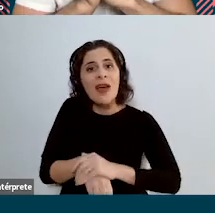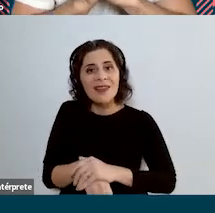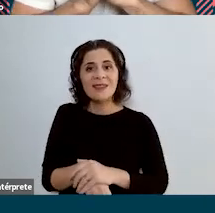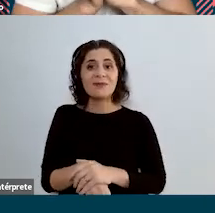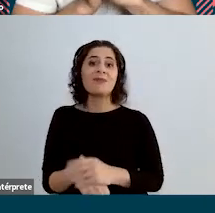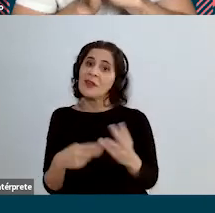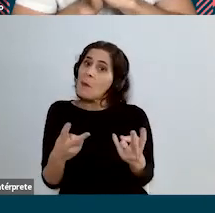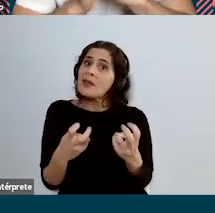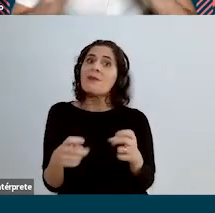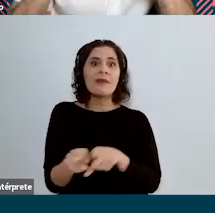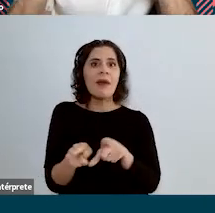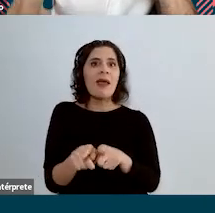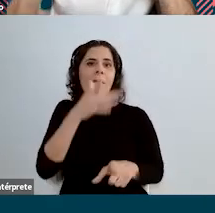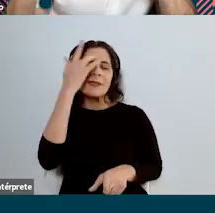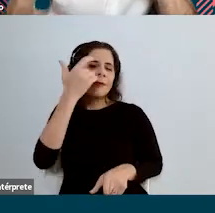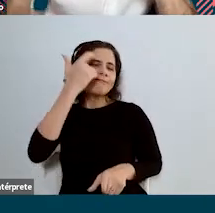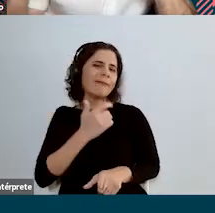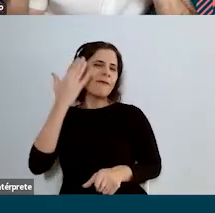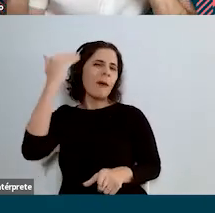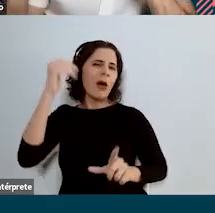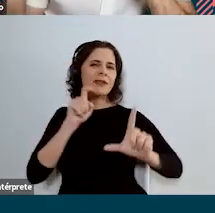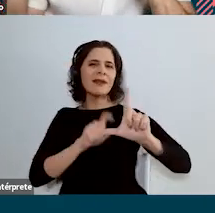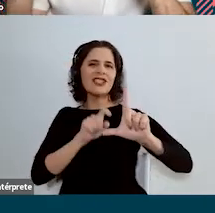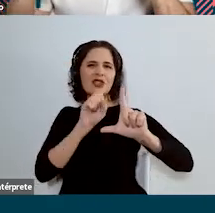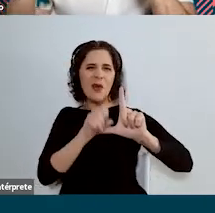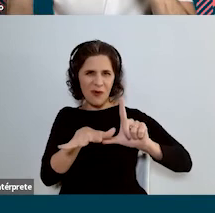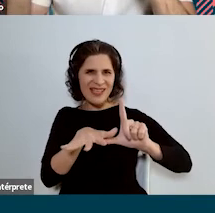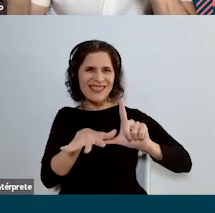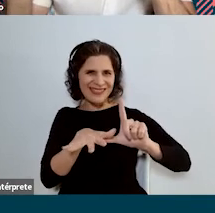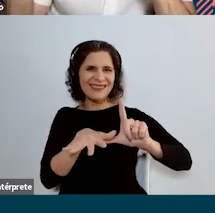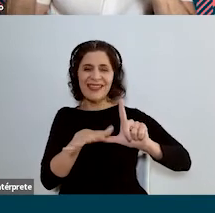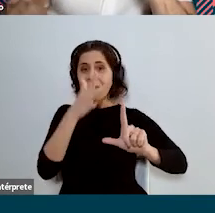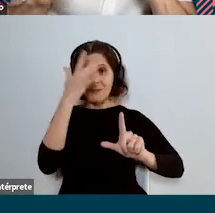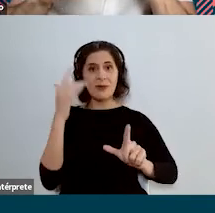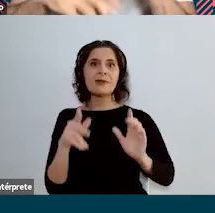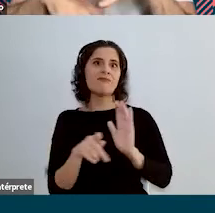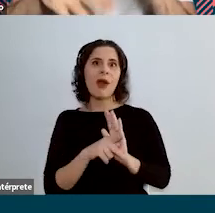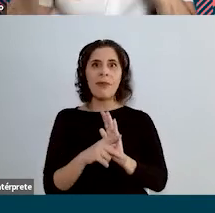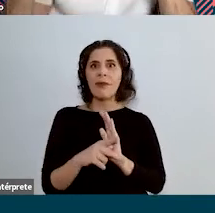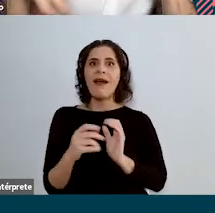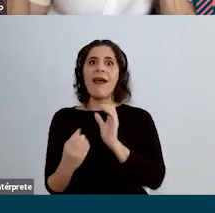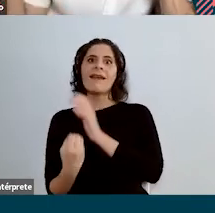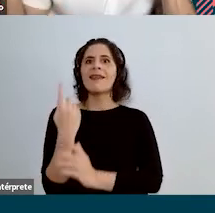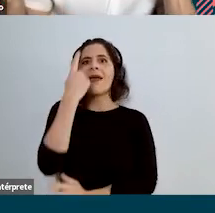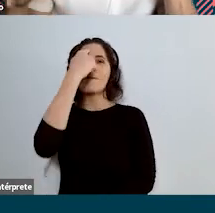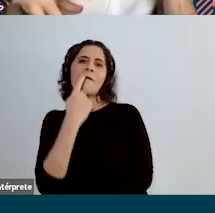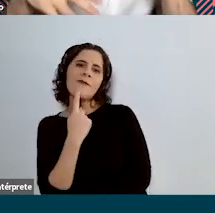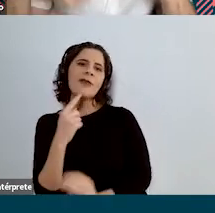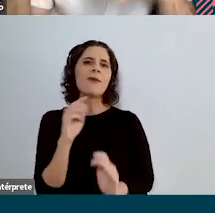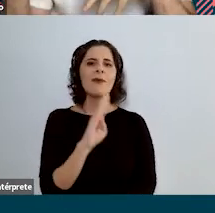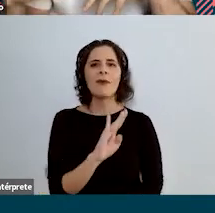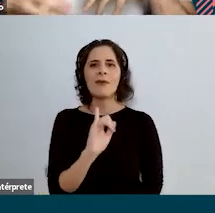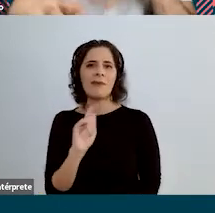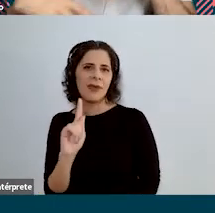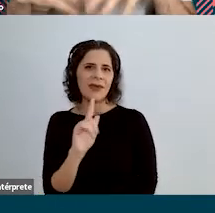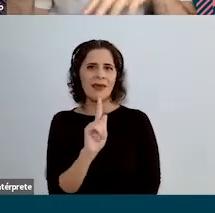ensinava. A gente viu até influencers, assim, pessoas querendo ser influencers do do Big Game, criando perfis de Big Game para